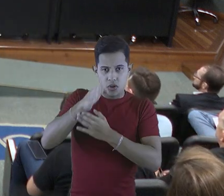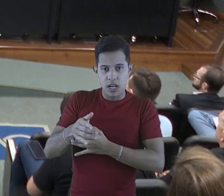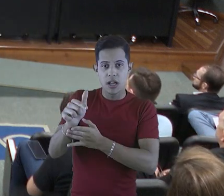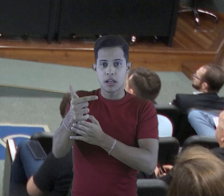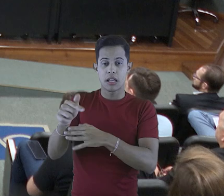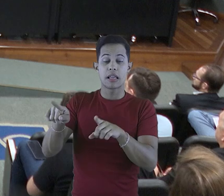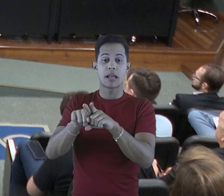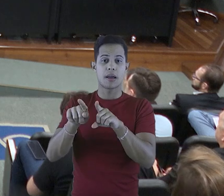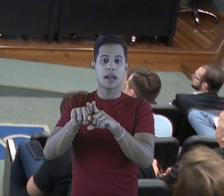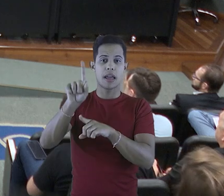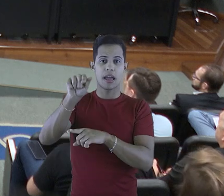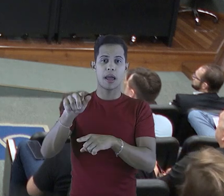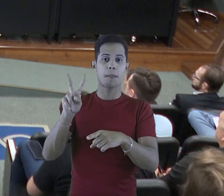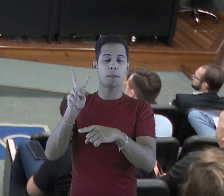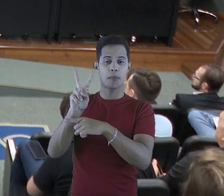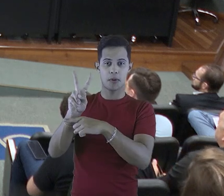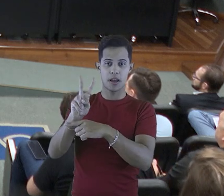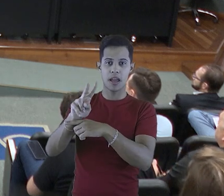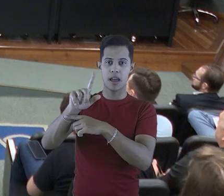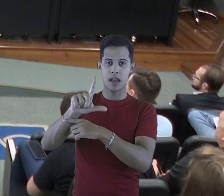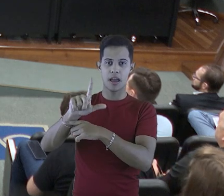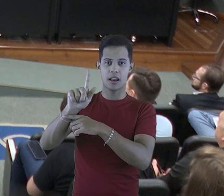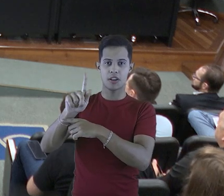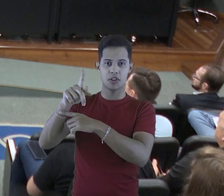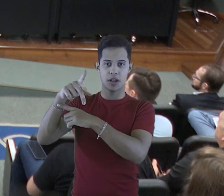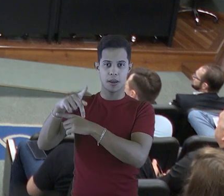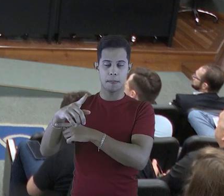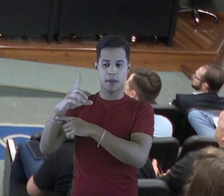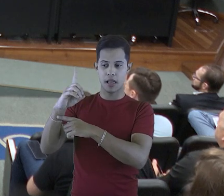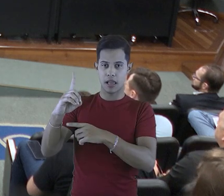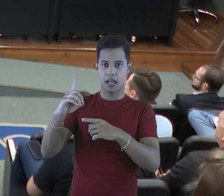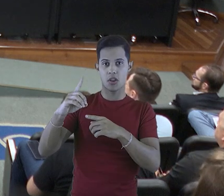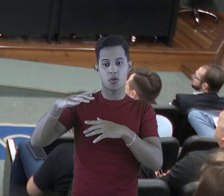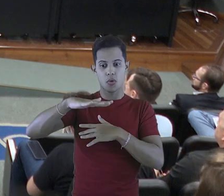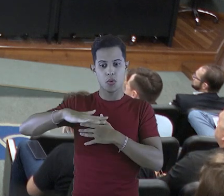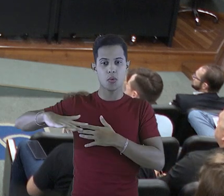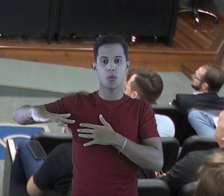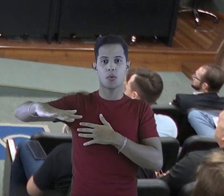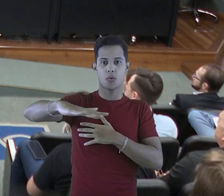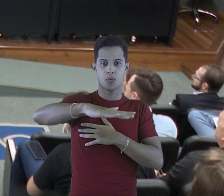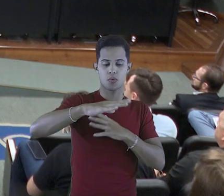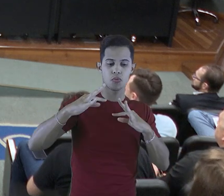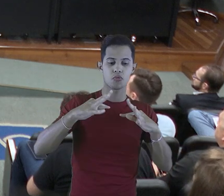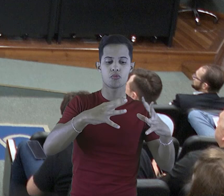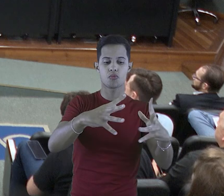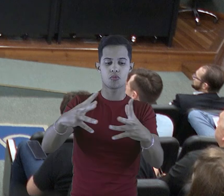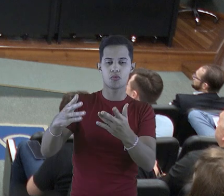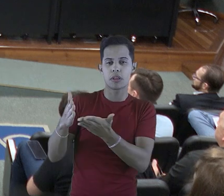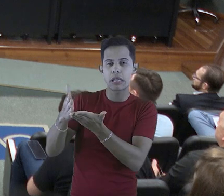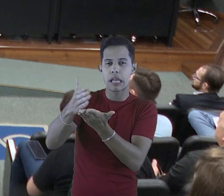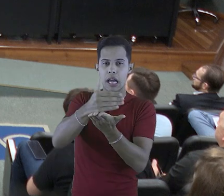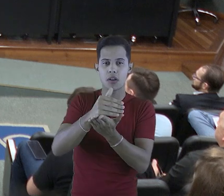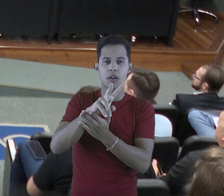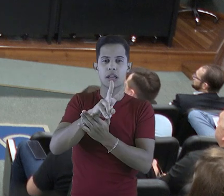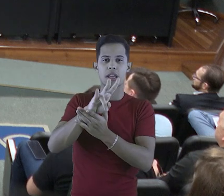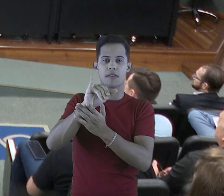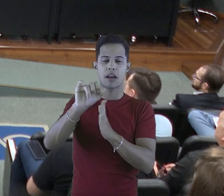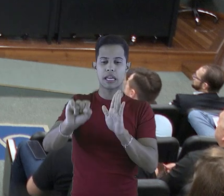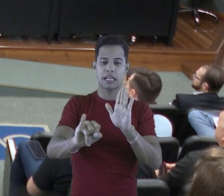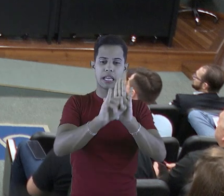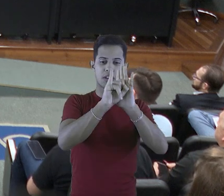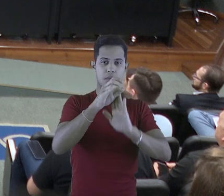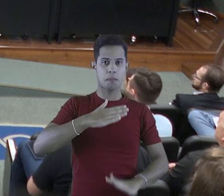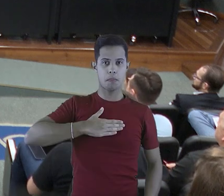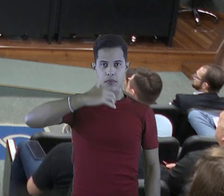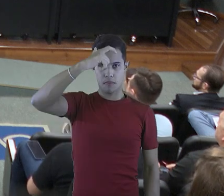LGPD. Então, são todos esses dados que identificam a minha pessoa diretamente, ou os dados que,